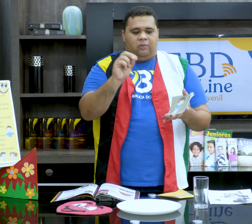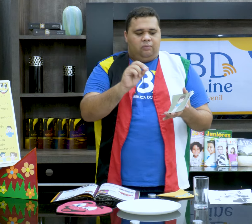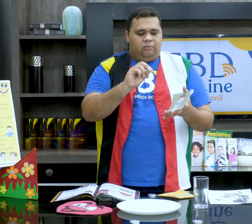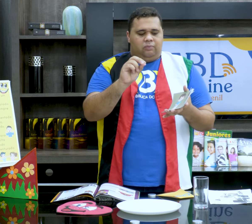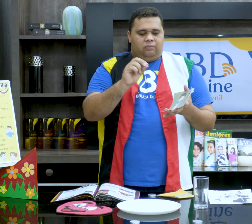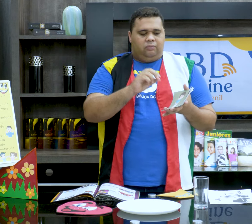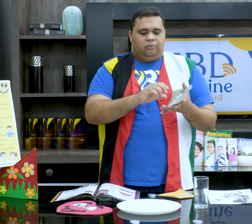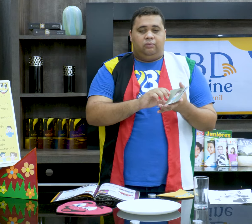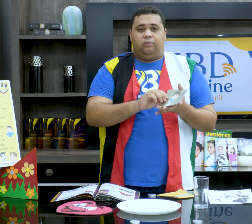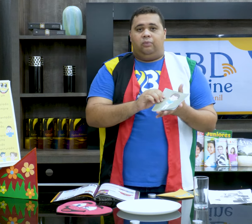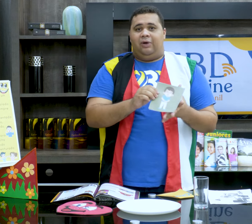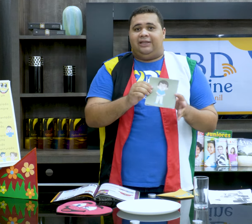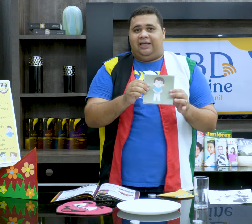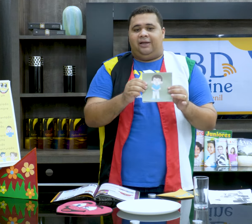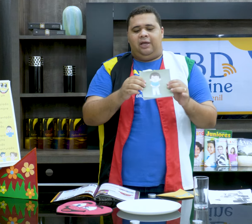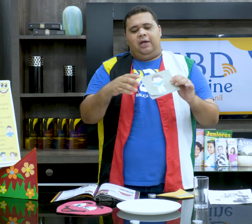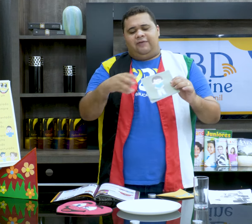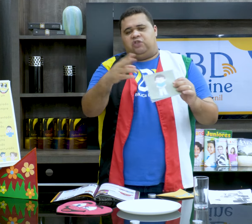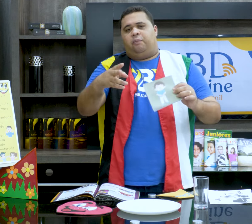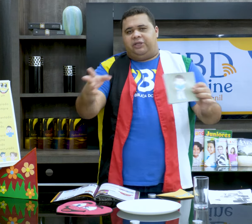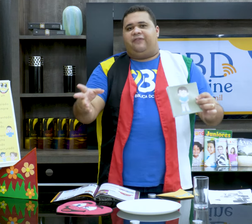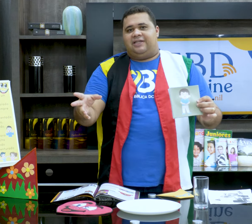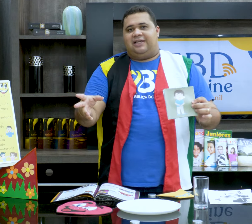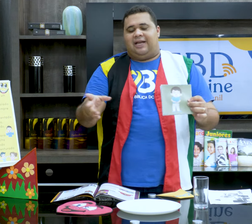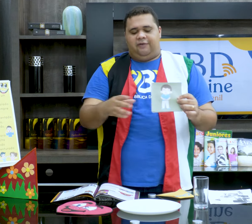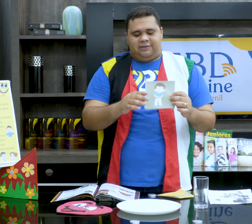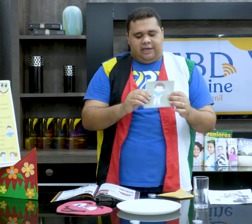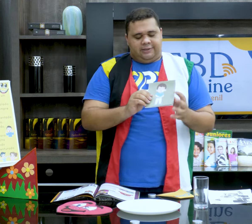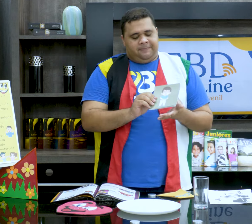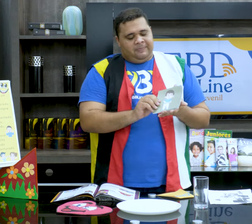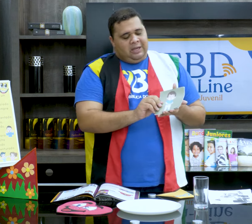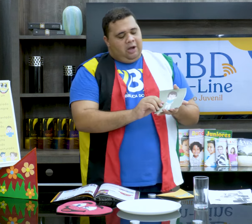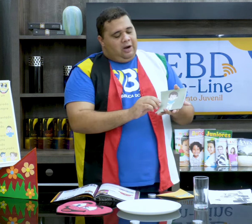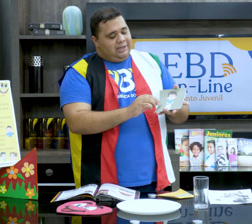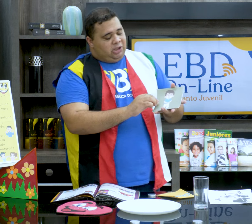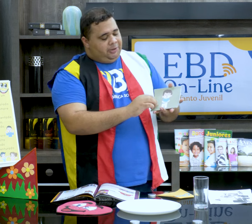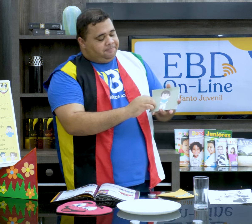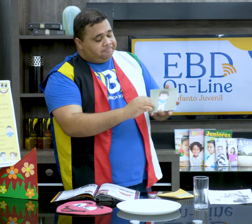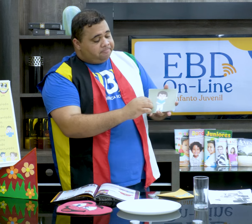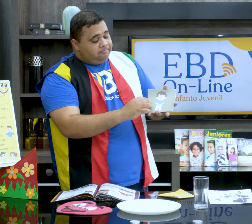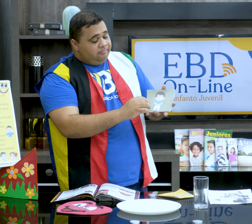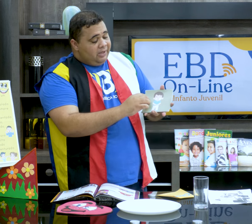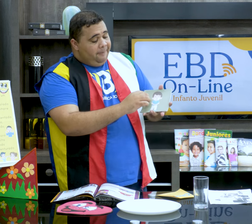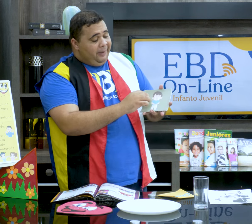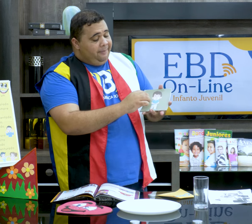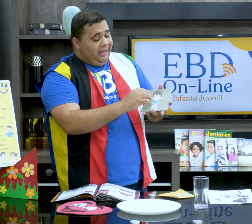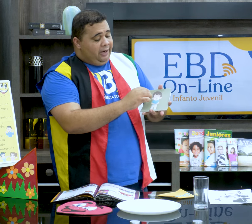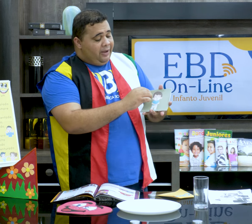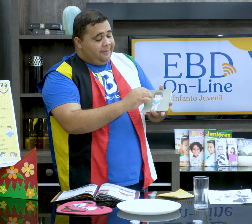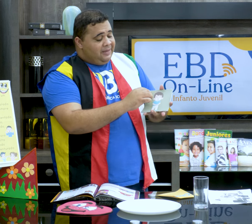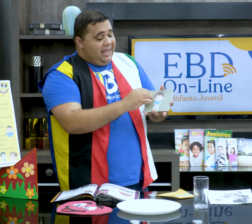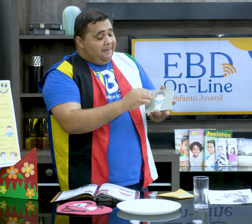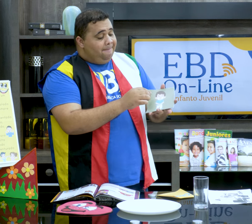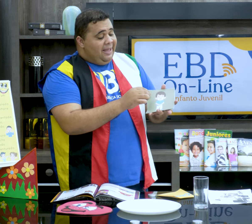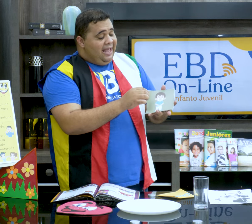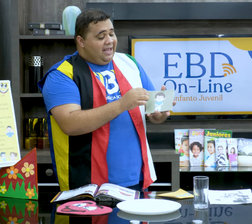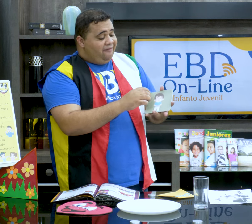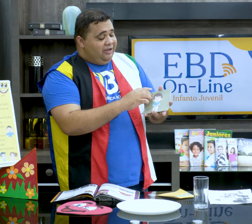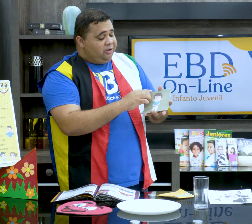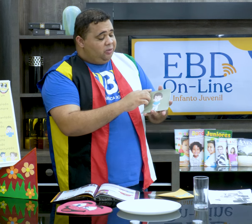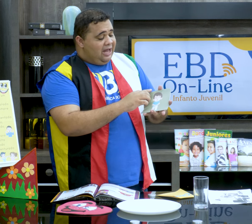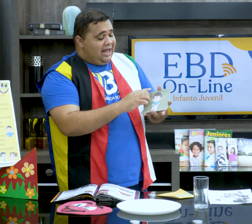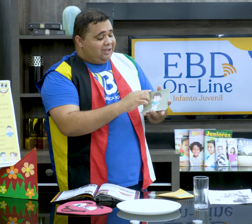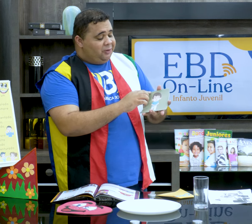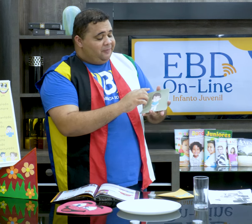uma um um uma dica que vocês vão poder fazer na sala de vocês olha só primeiro é